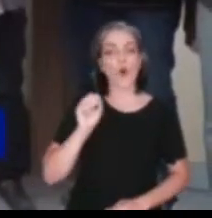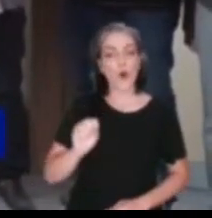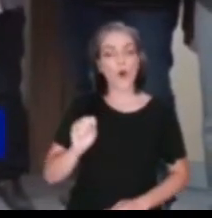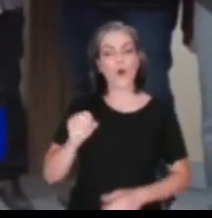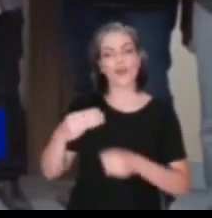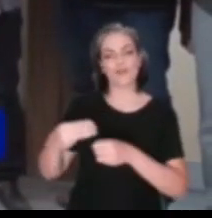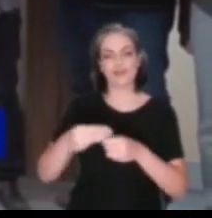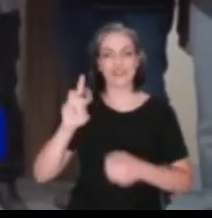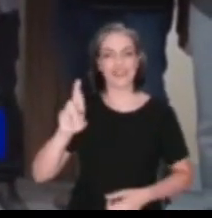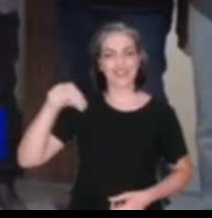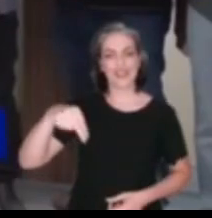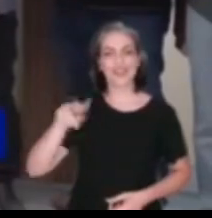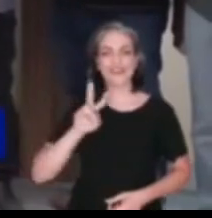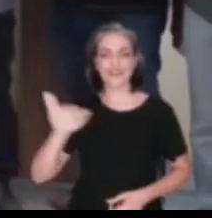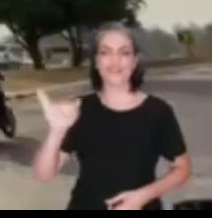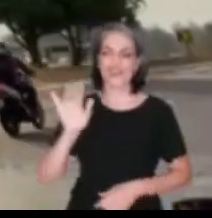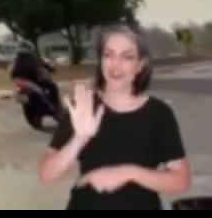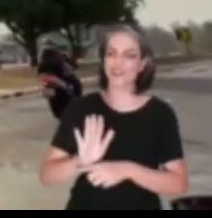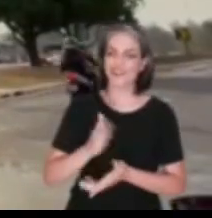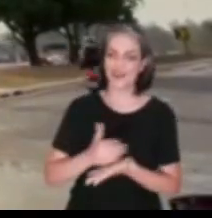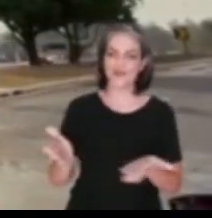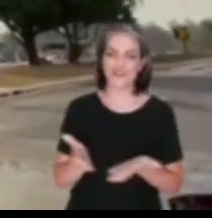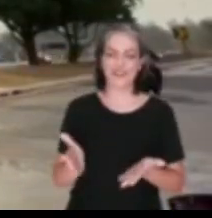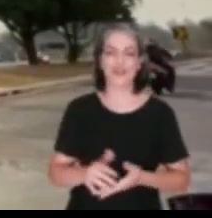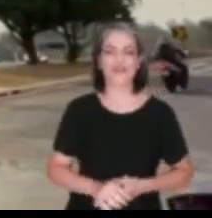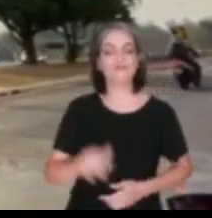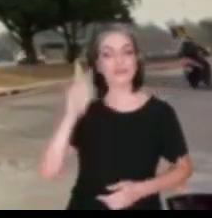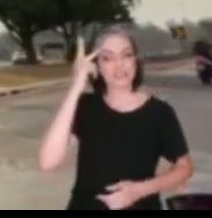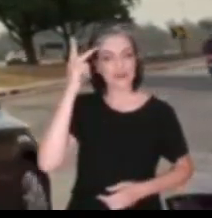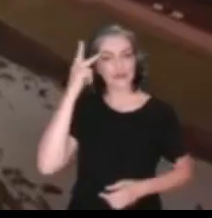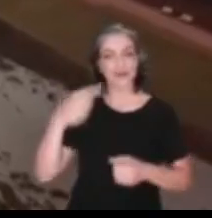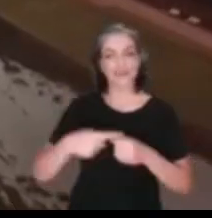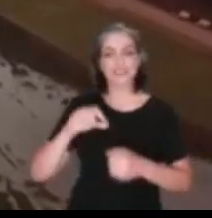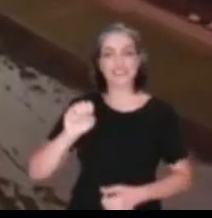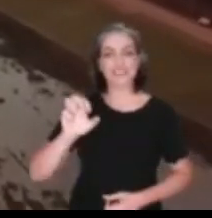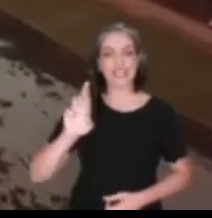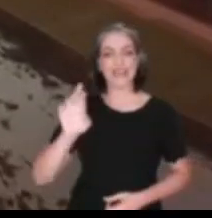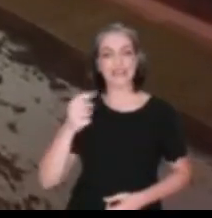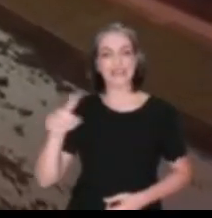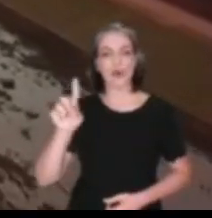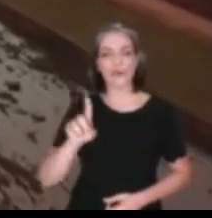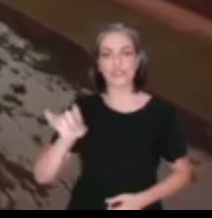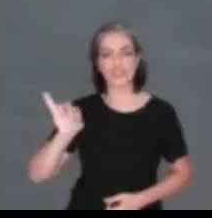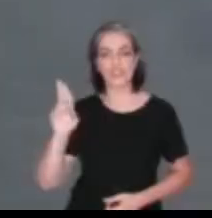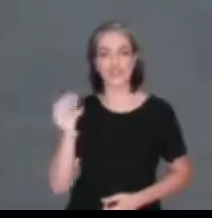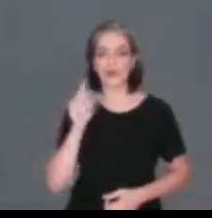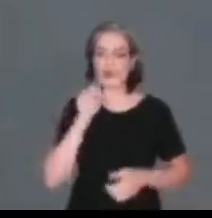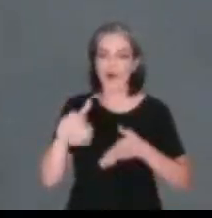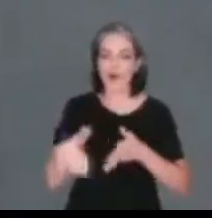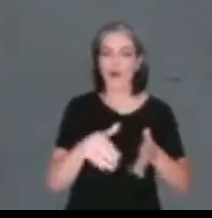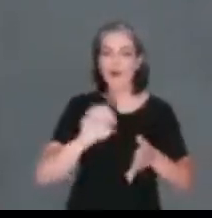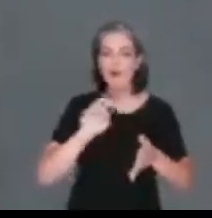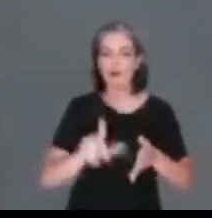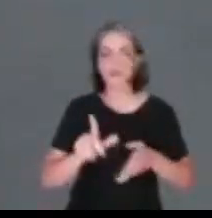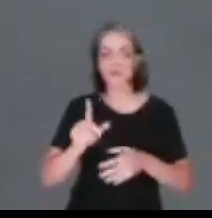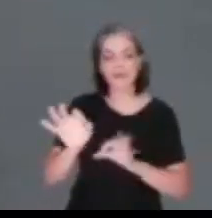serão beneficiados na fase inicial. Em Sertãozinho, no estado de São Paulo, a drenagem urbana no Córrego Sul vai transformar a